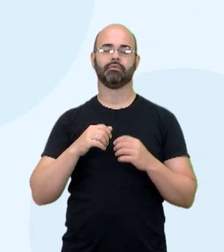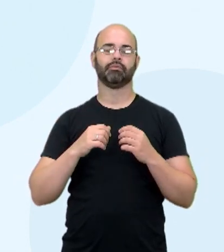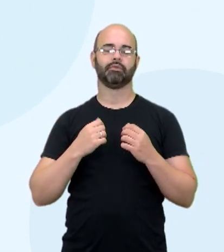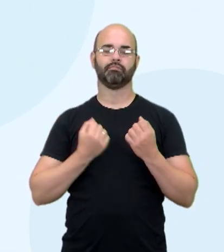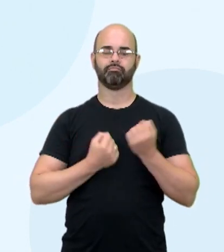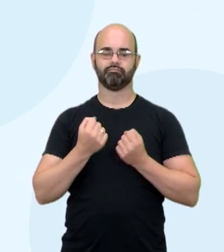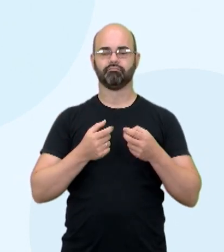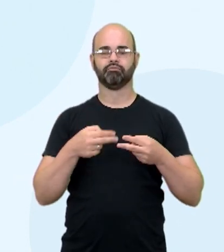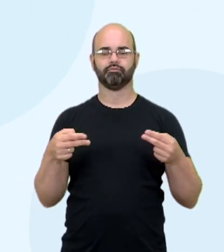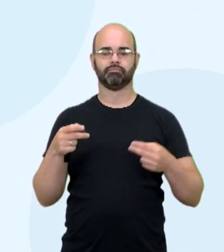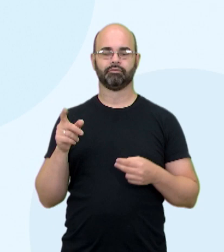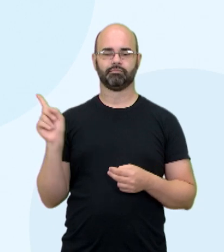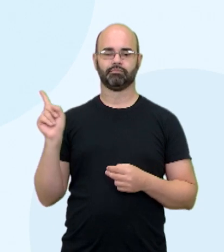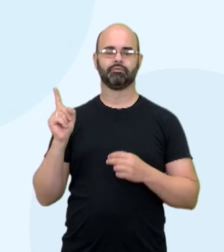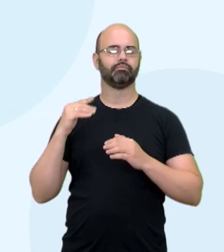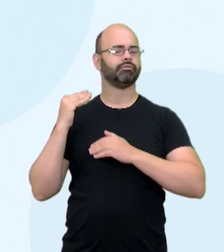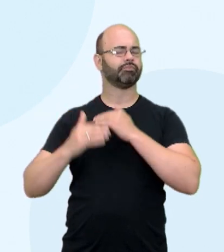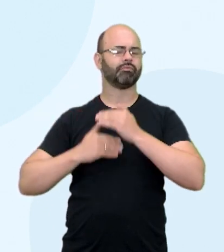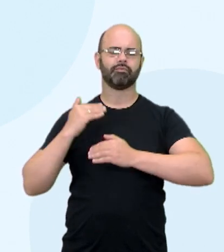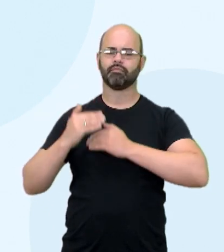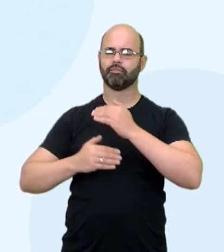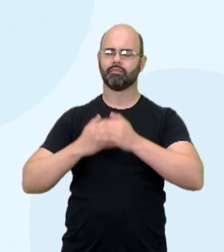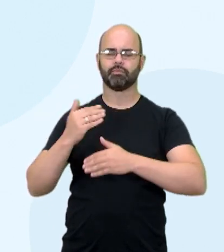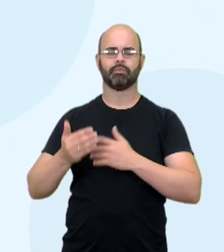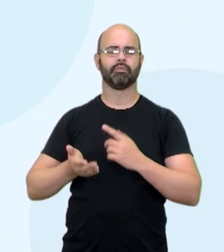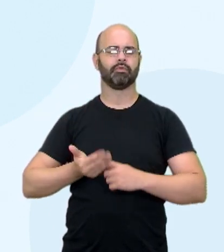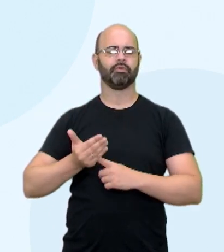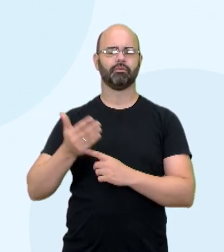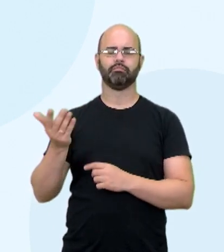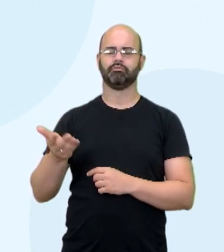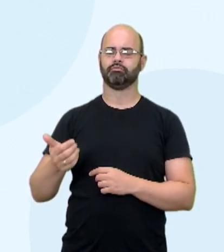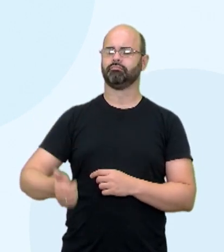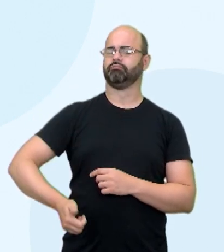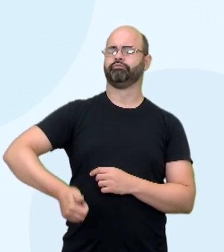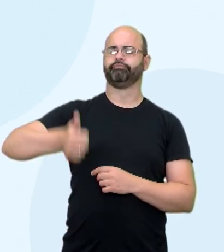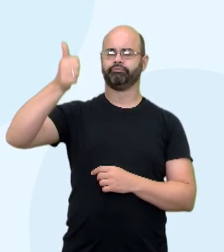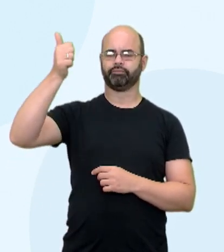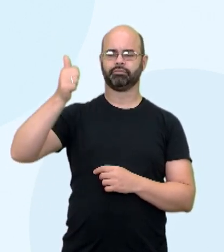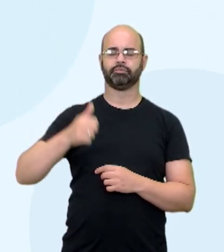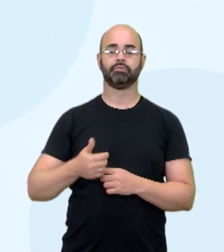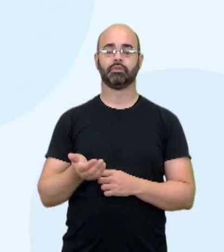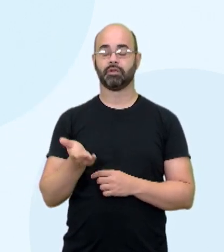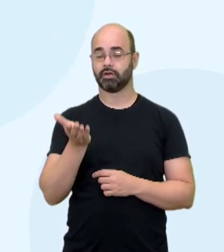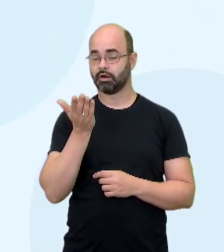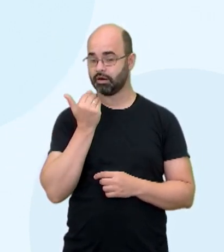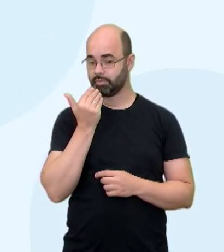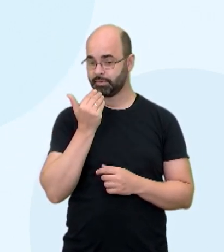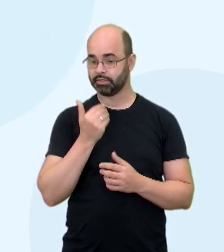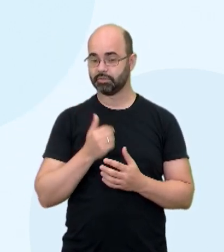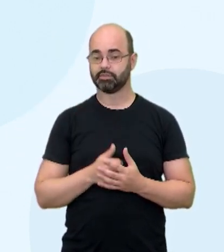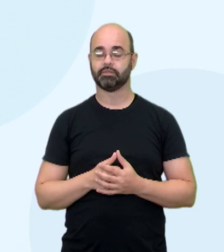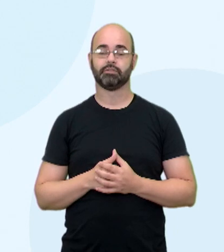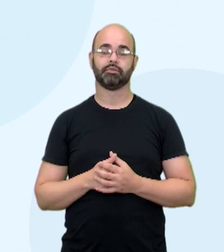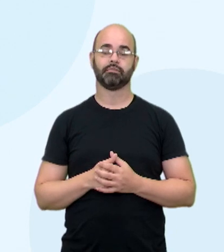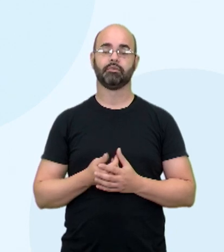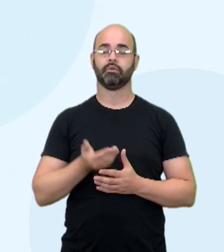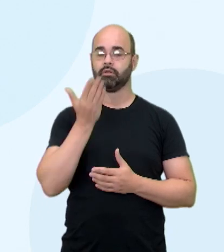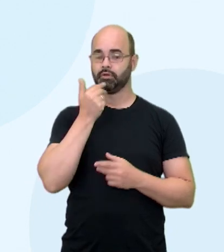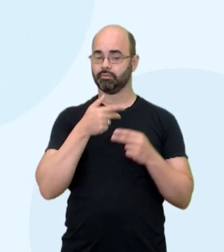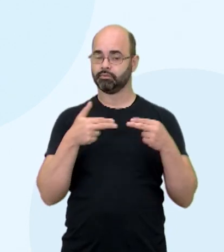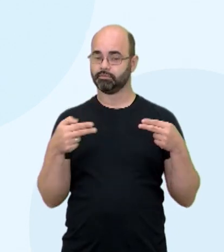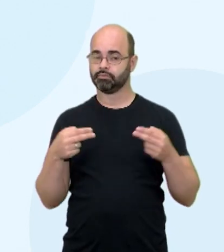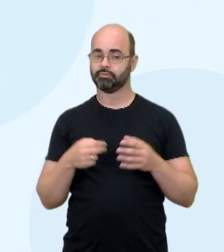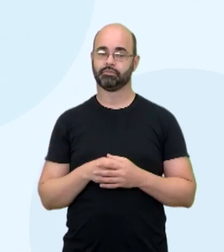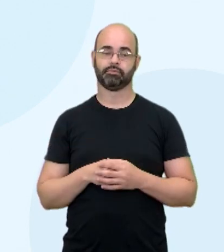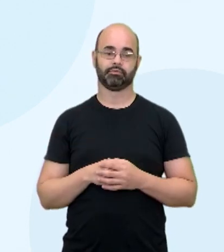isso aí se desenvolveu, né, tecnologia avançada, tudo. Alimentação, né, mais tecnologia, mais